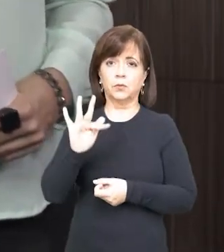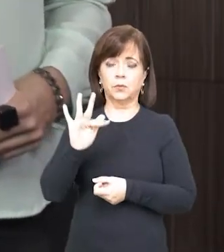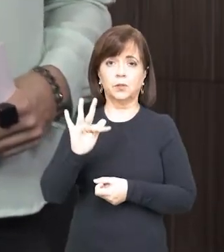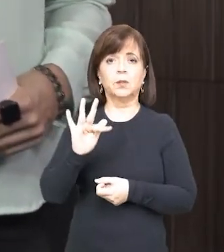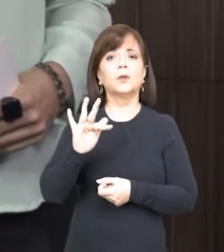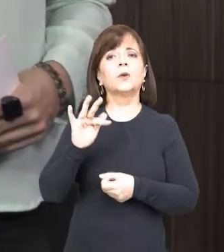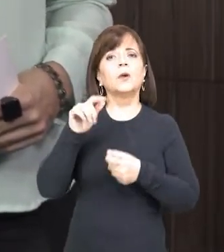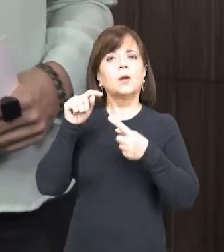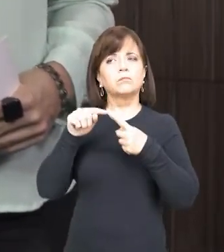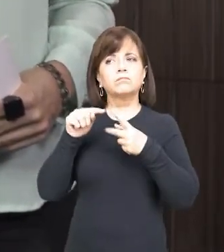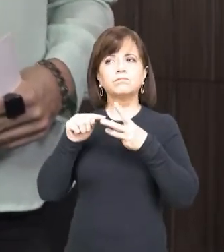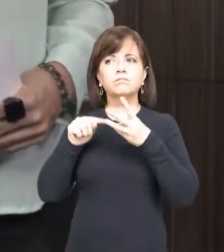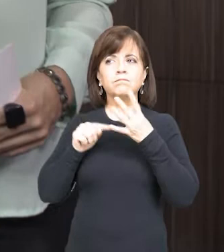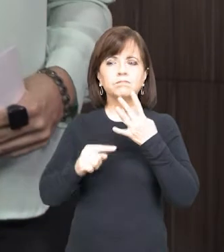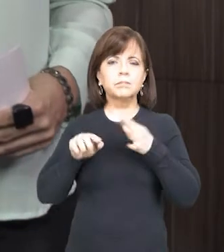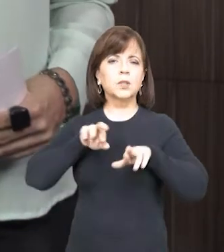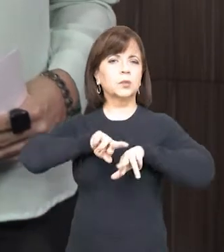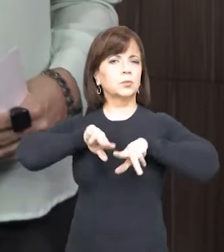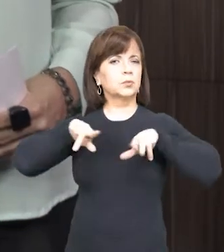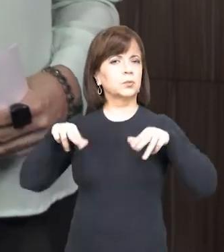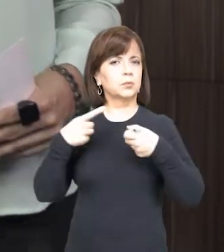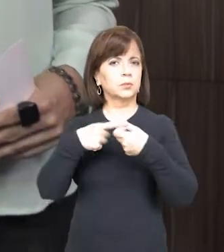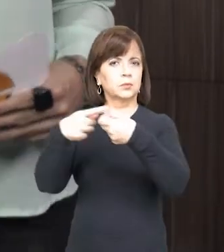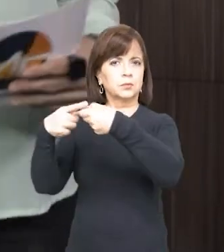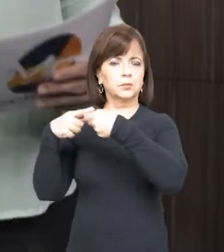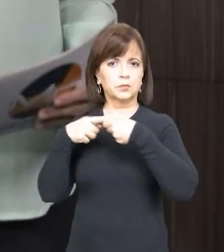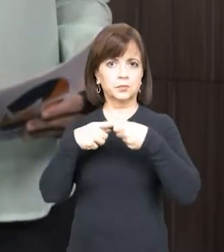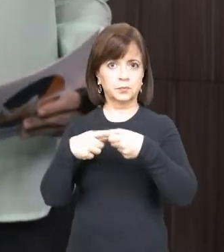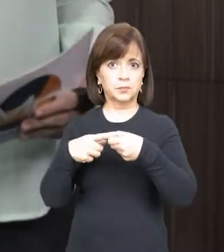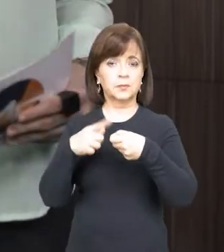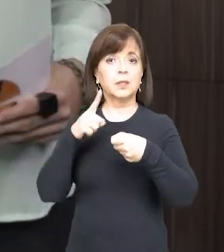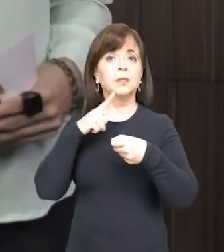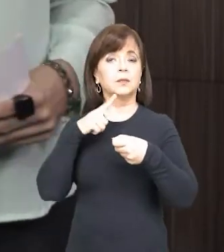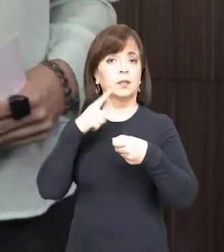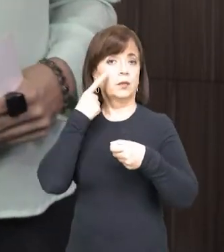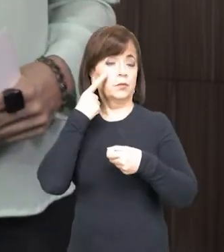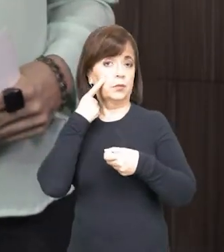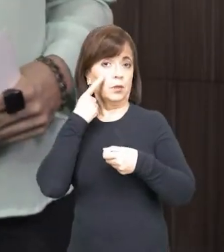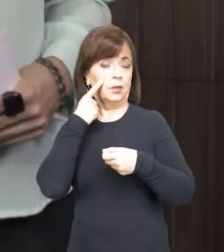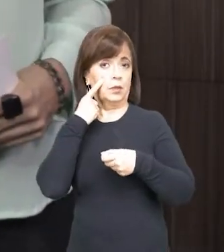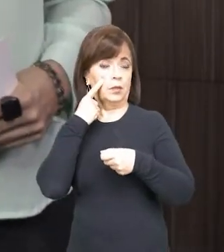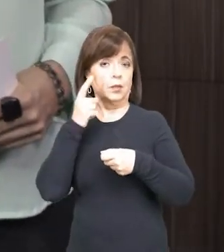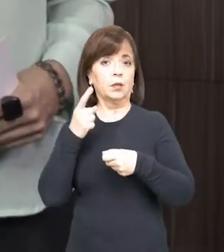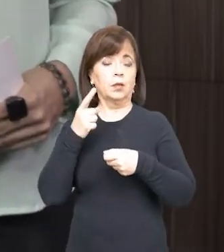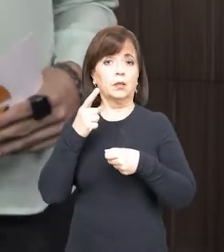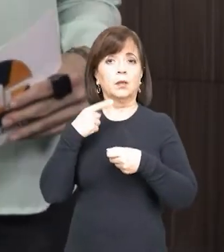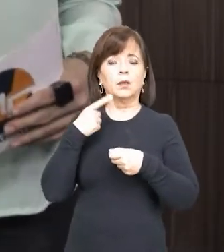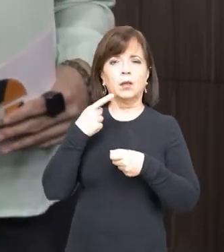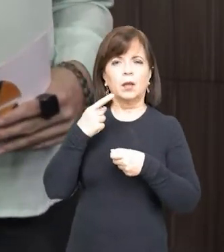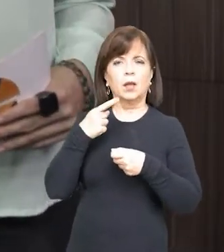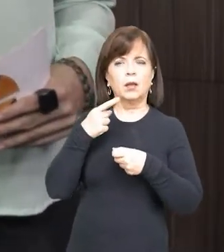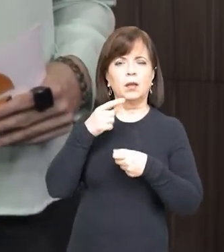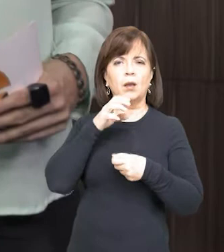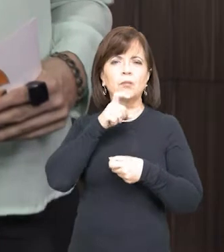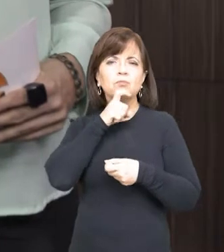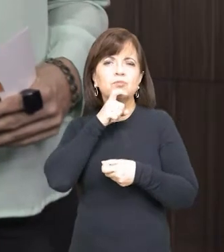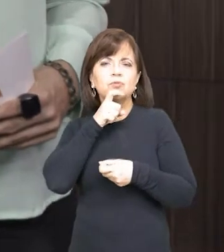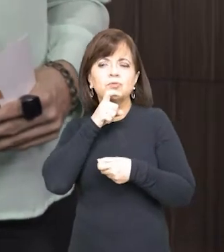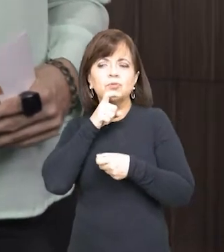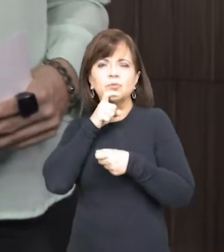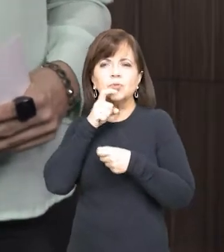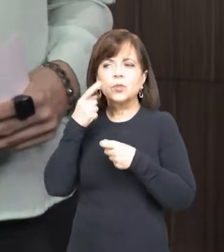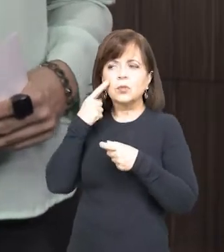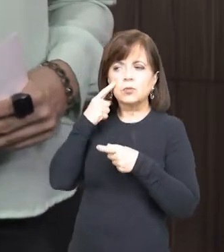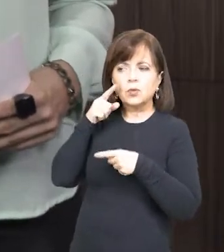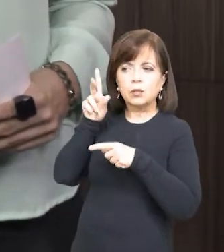Saquarema, Armação dos Búzios e Arraial do Cabo, para que monitorem a temperatura das caixas térmicas e isopores a fim de garantir